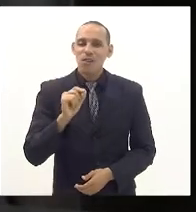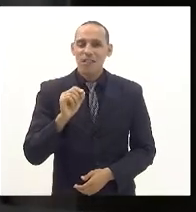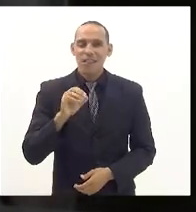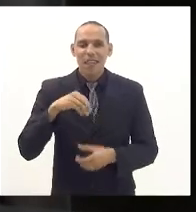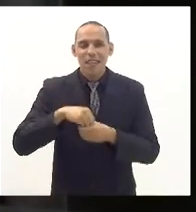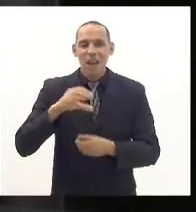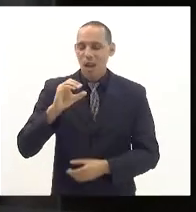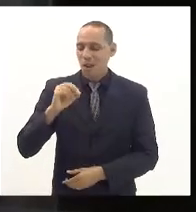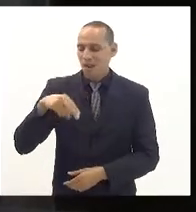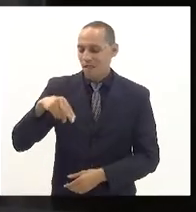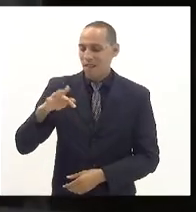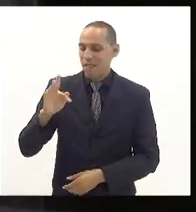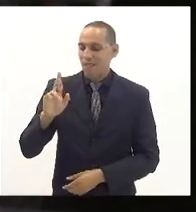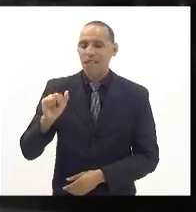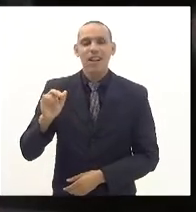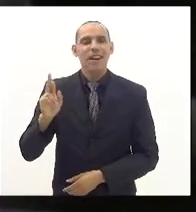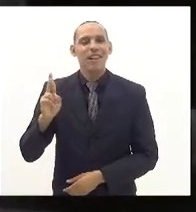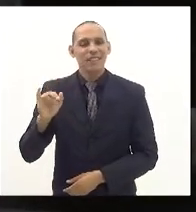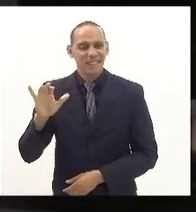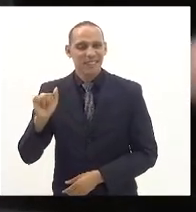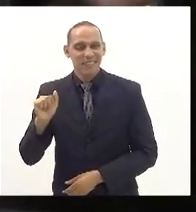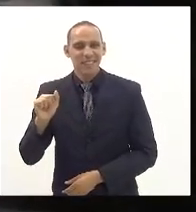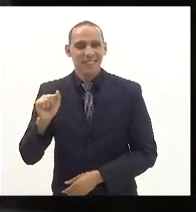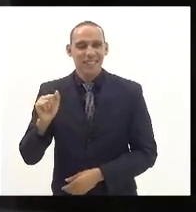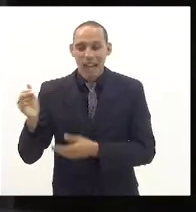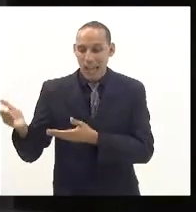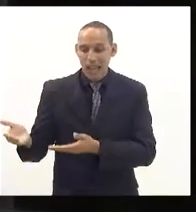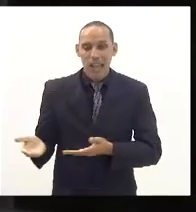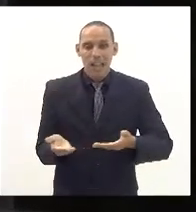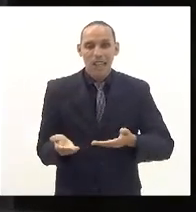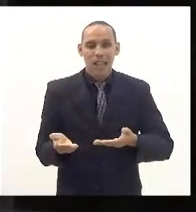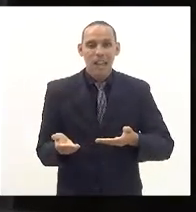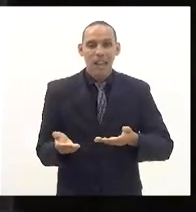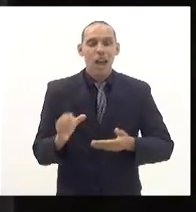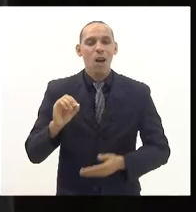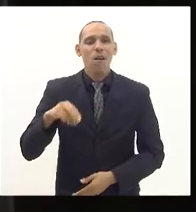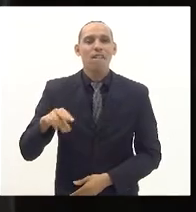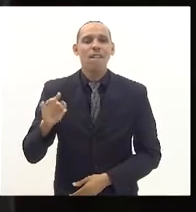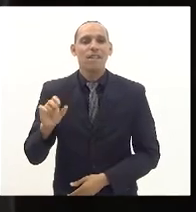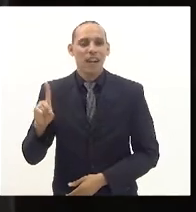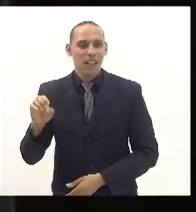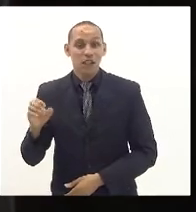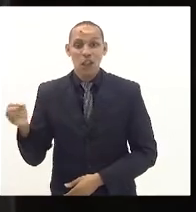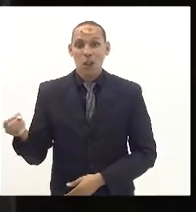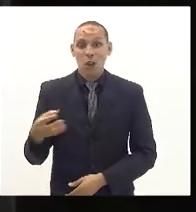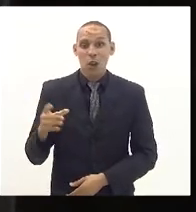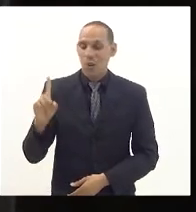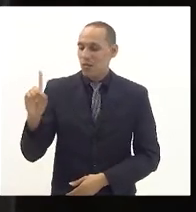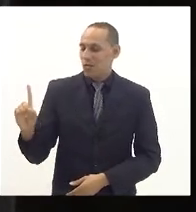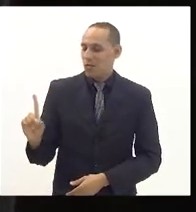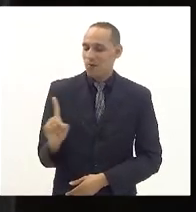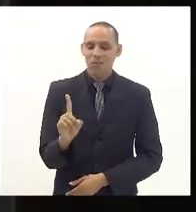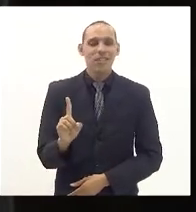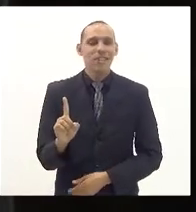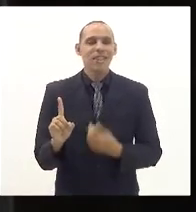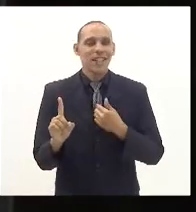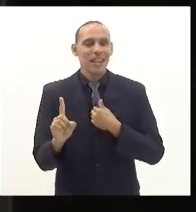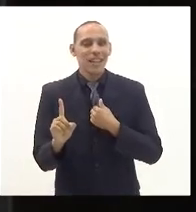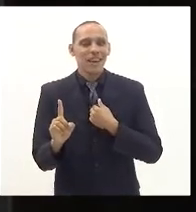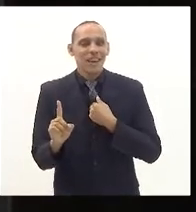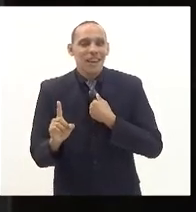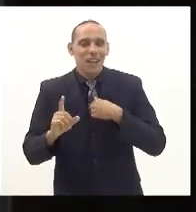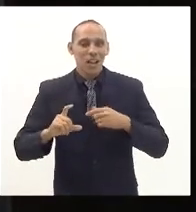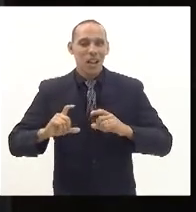confrarias em que você recepcionar a um novo confrade meu caro Marcelo eu tô aqui com a